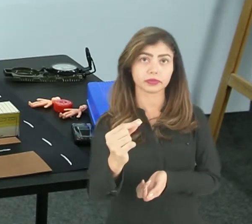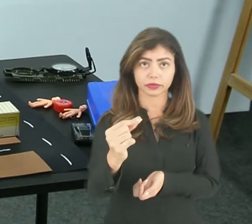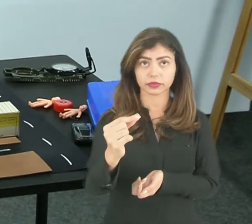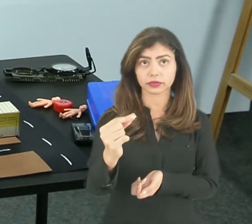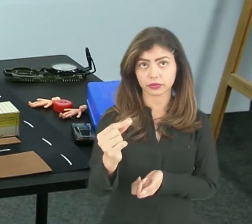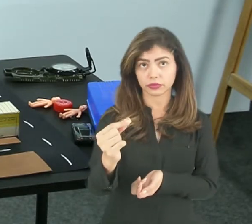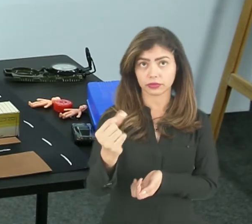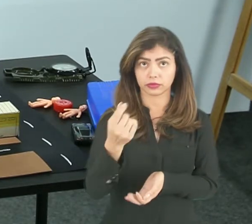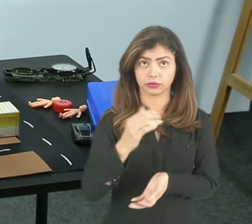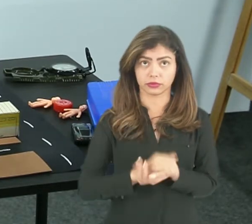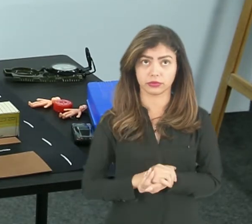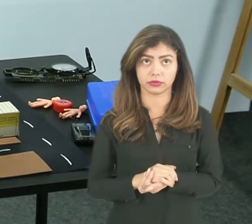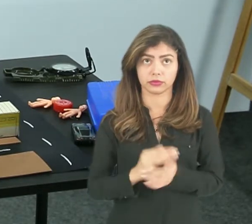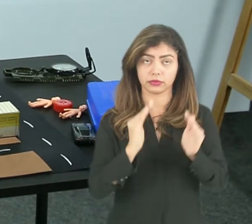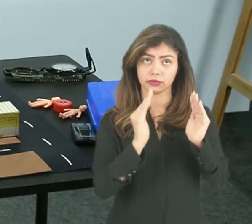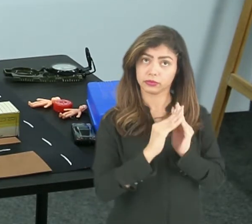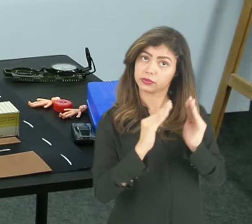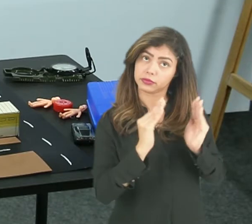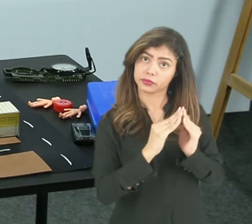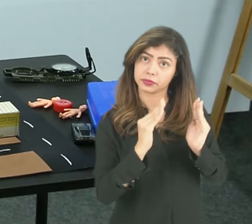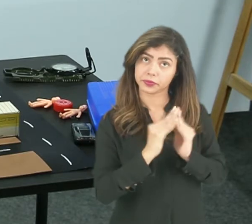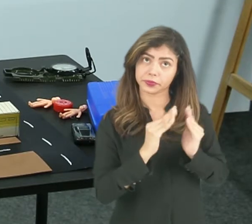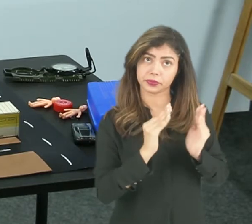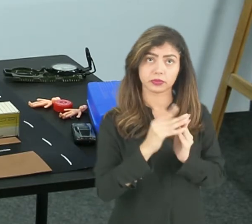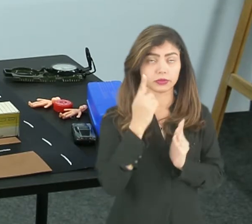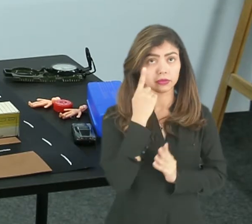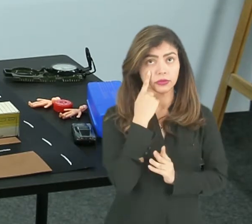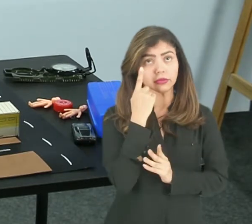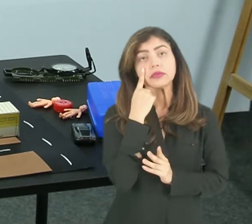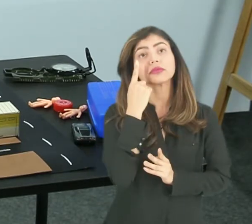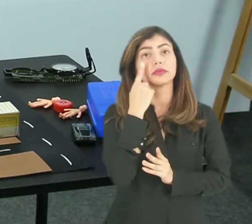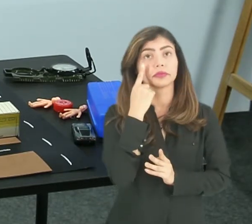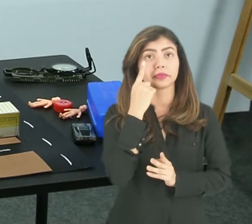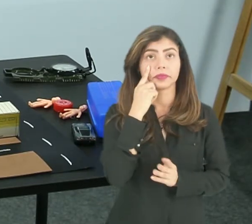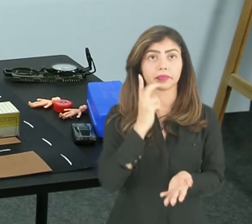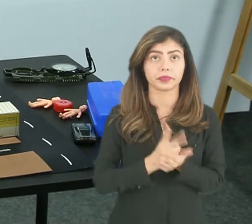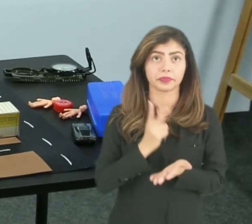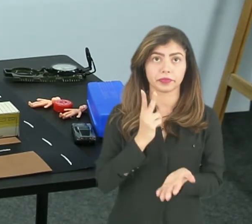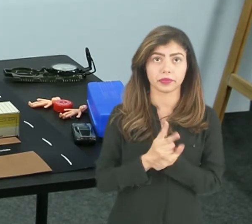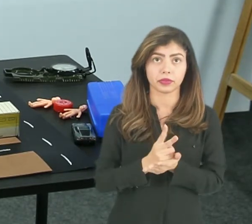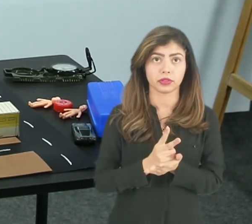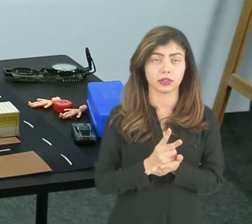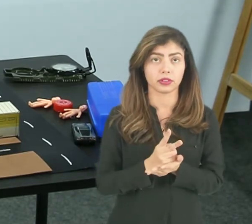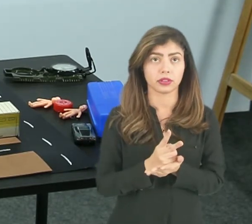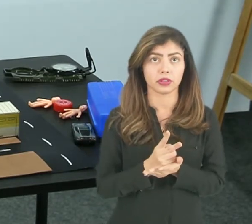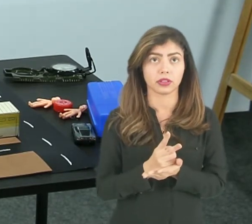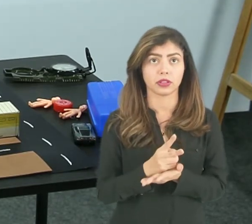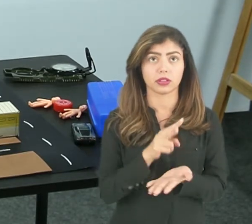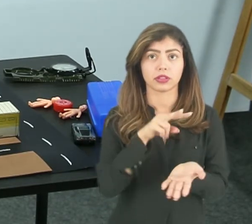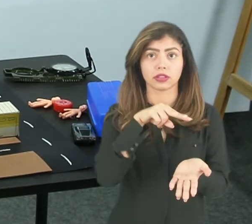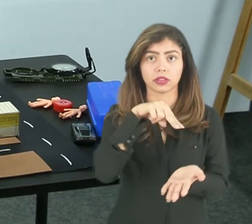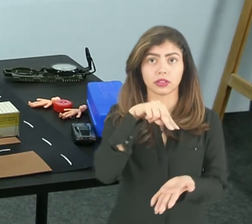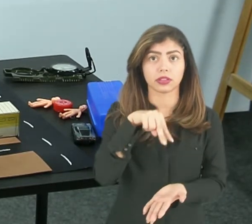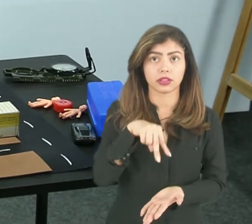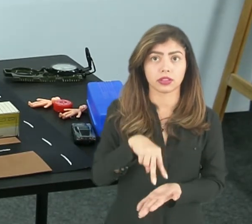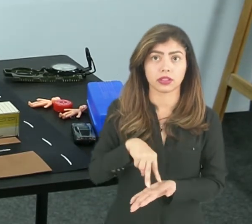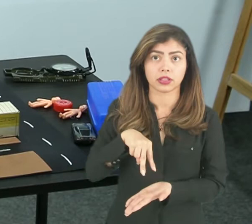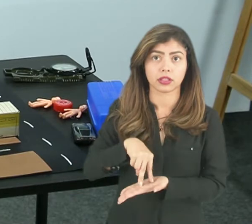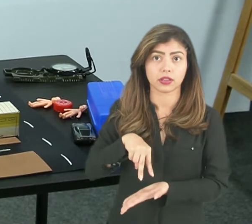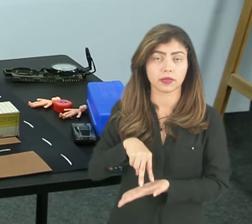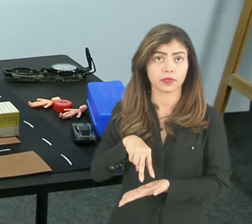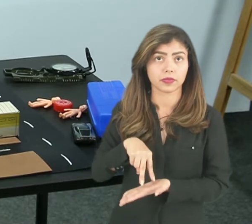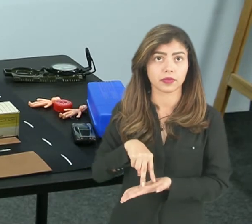aqui saindo da sua casa. Observe que ele está na mesma posição que a professora